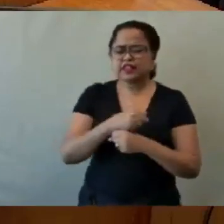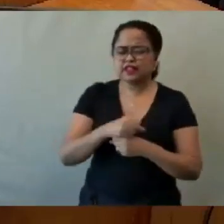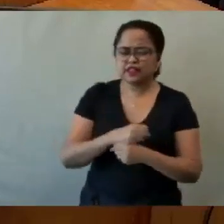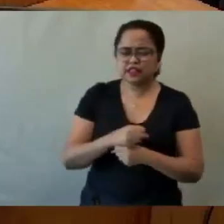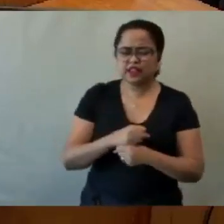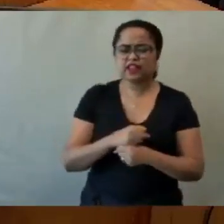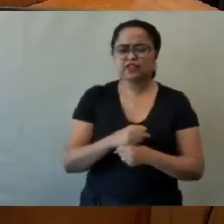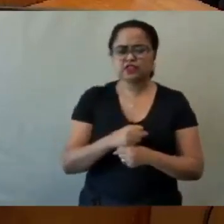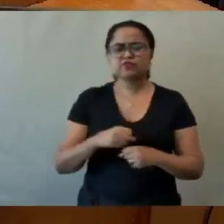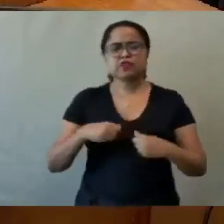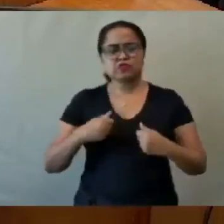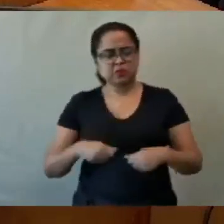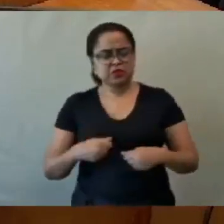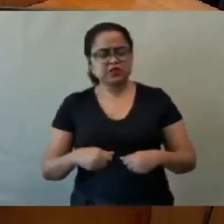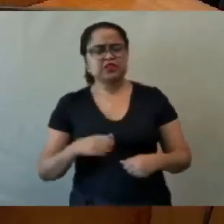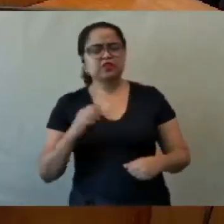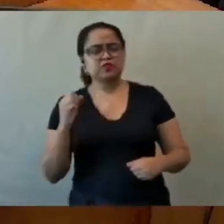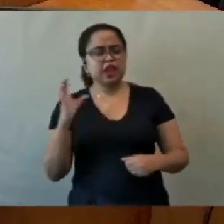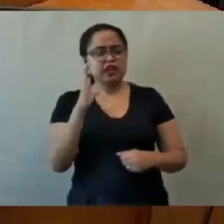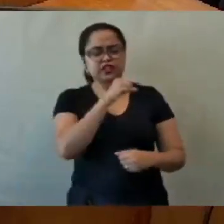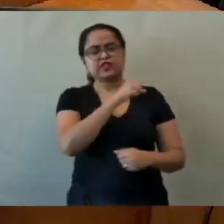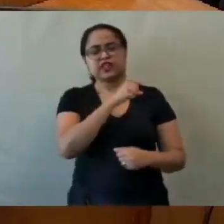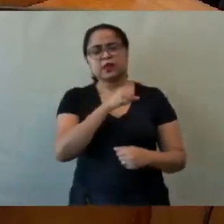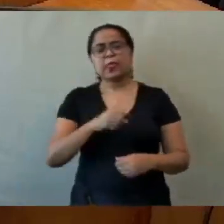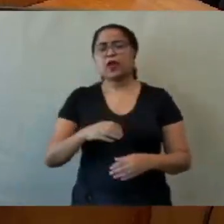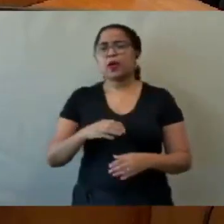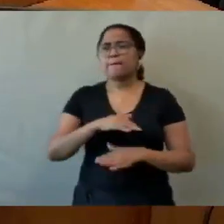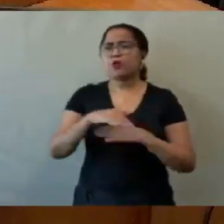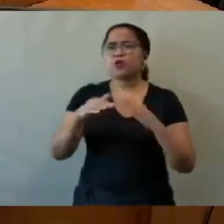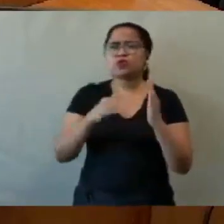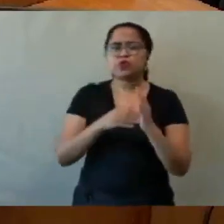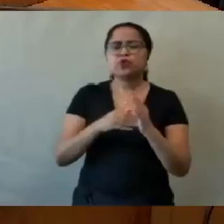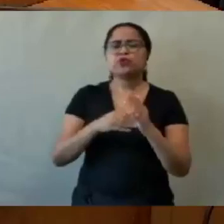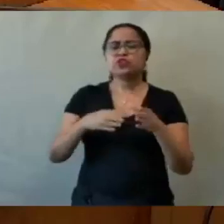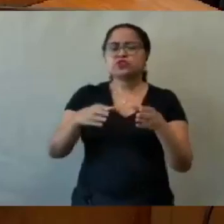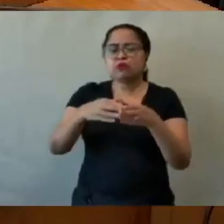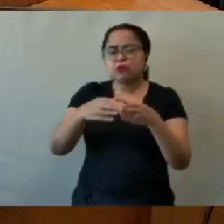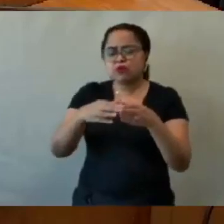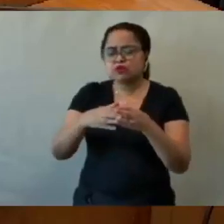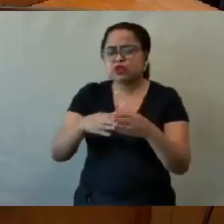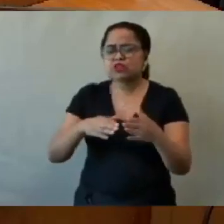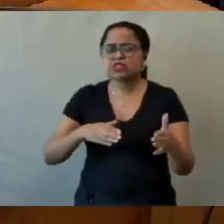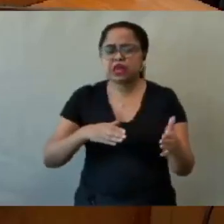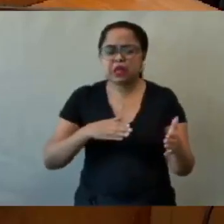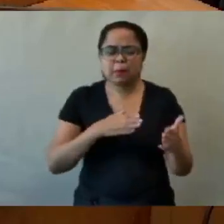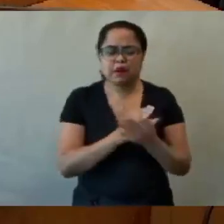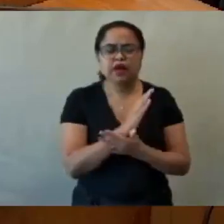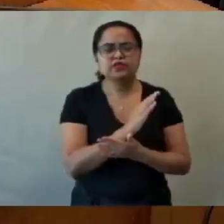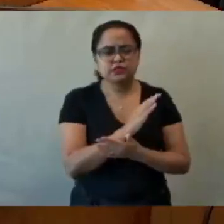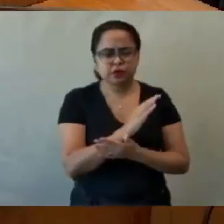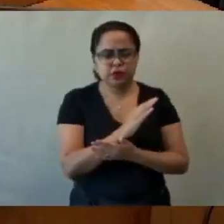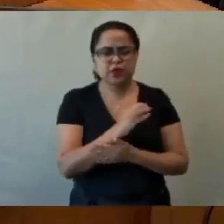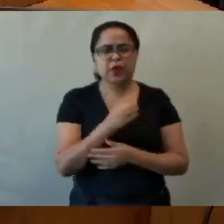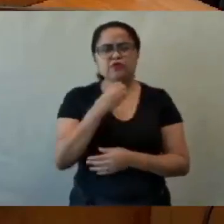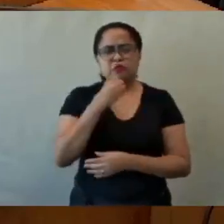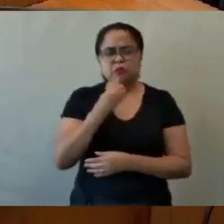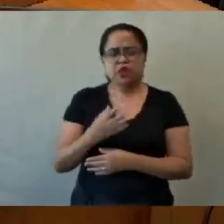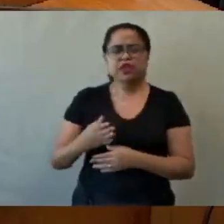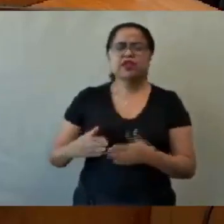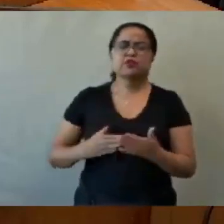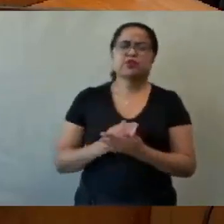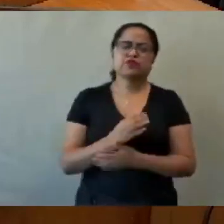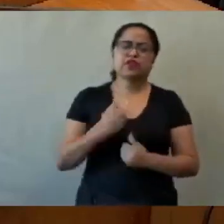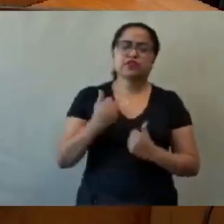pela atenção e todas as comissões que ele passou, que foi sempre muito bem aprovado e apoiado.